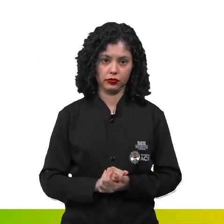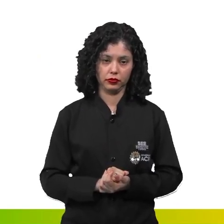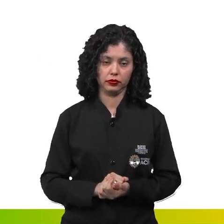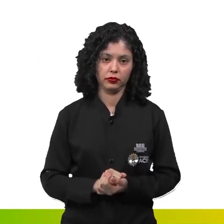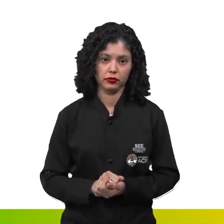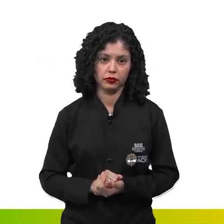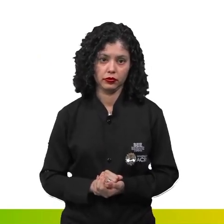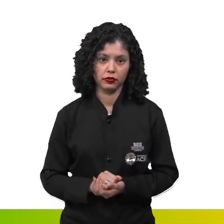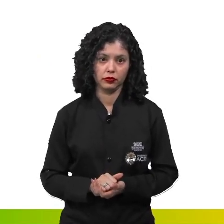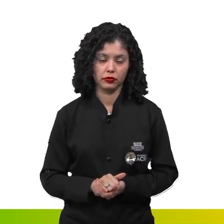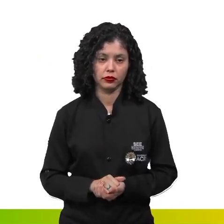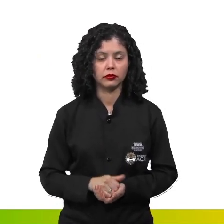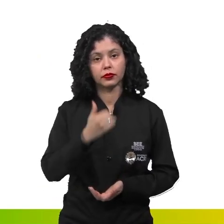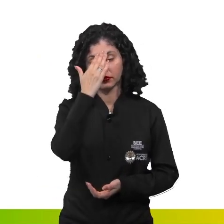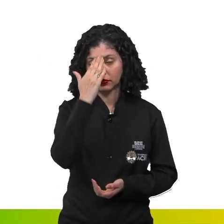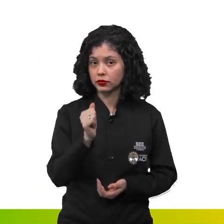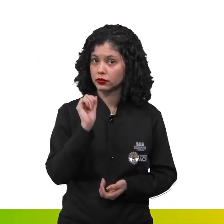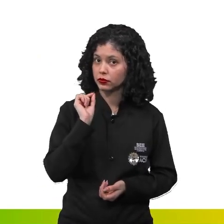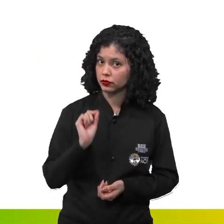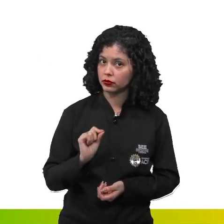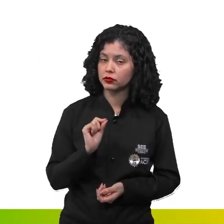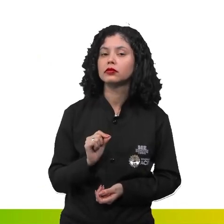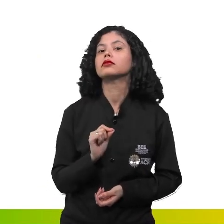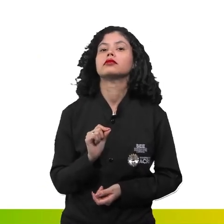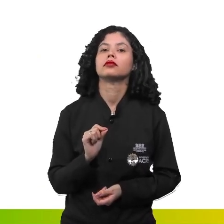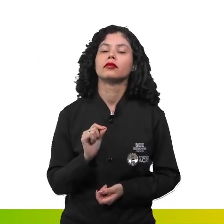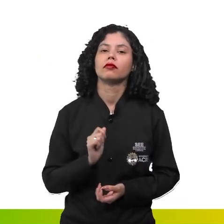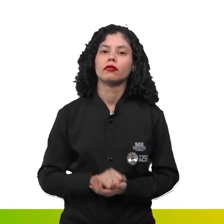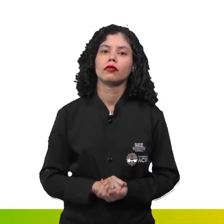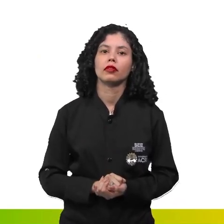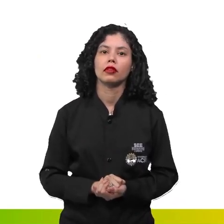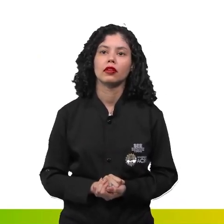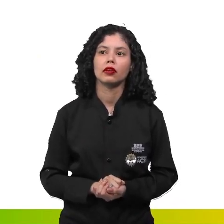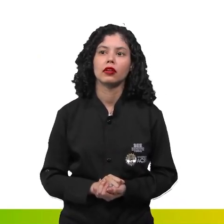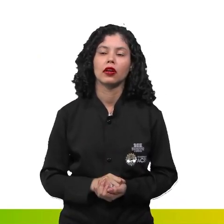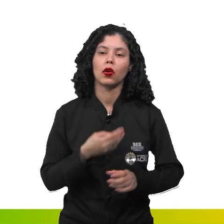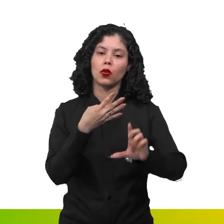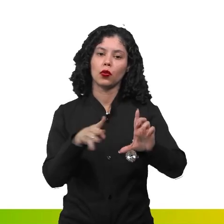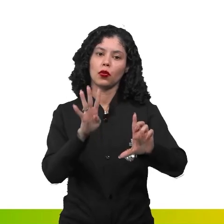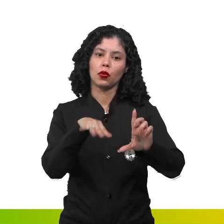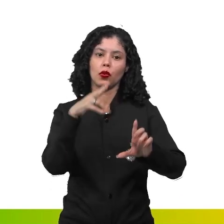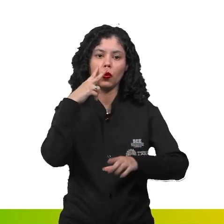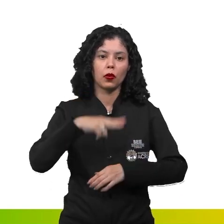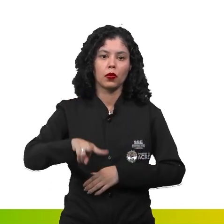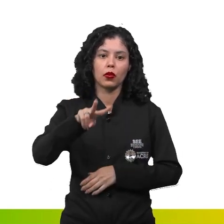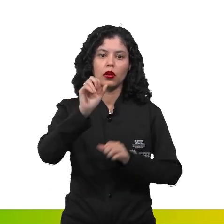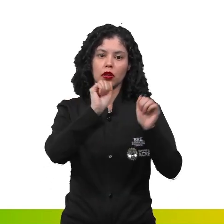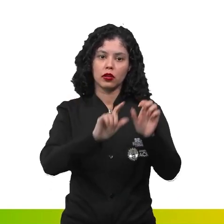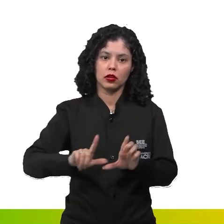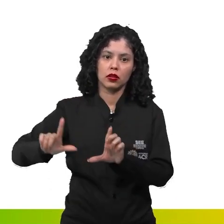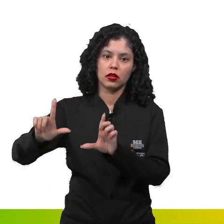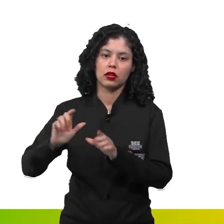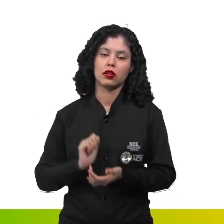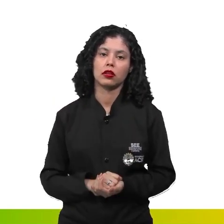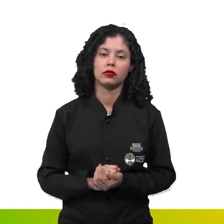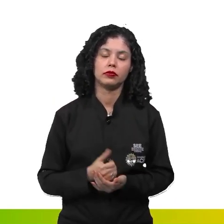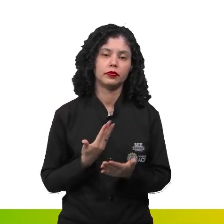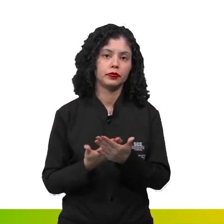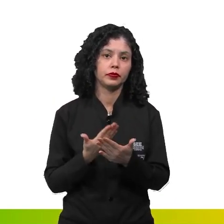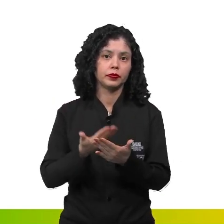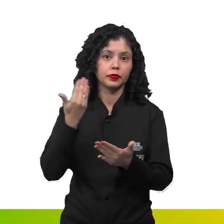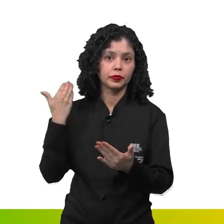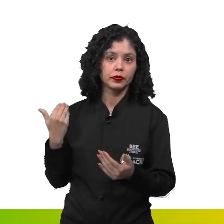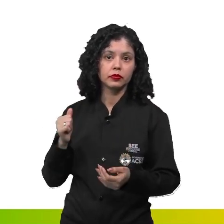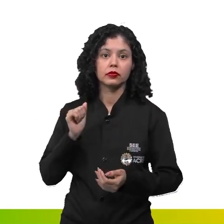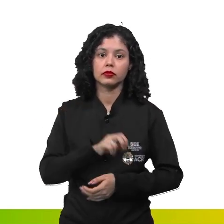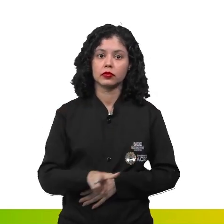anterior. Nós sabemos que, pela tabela que nós vimos no slide anterior, sempre o